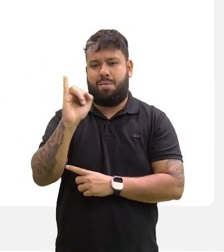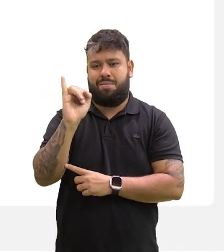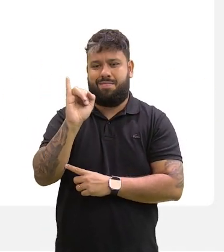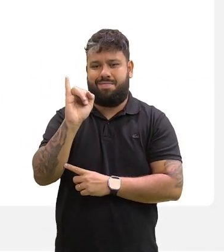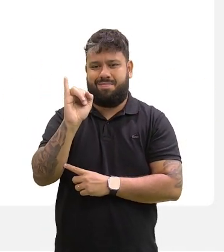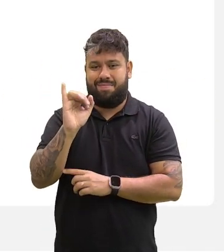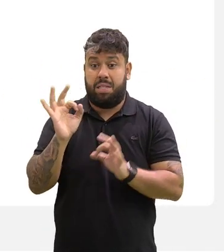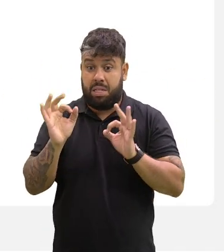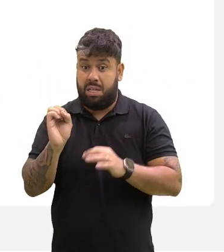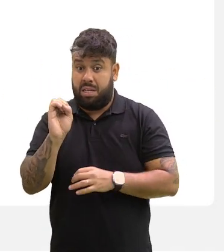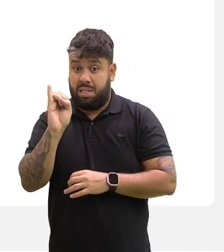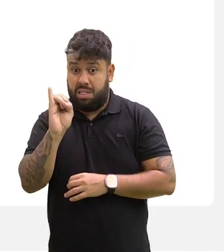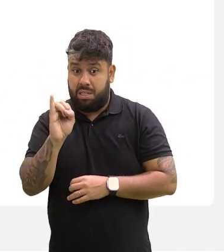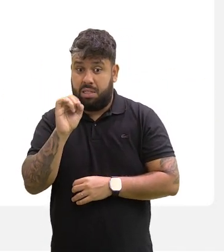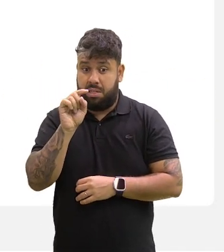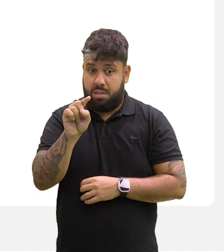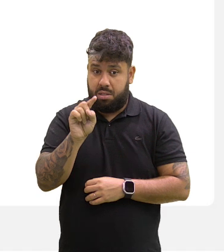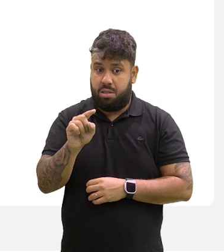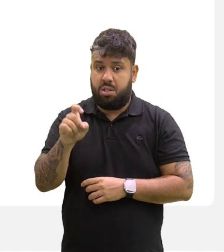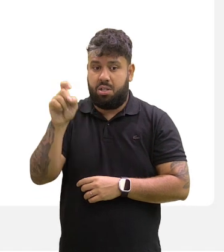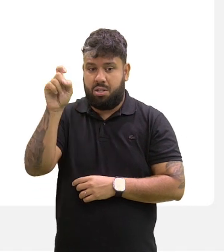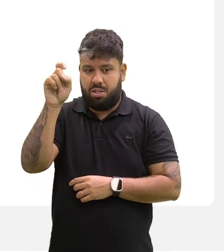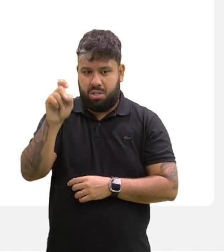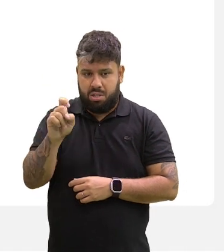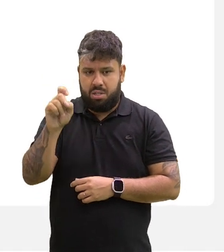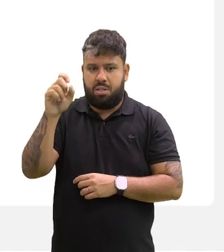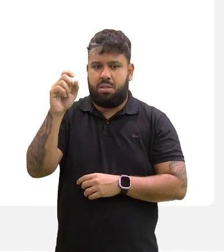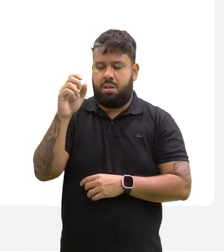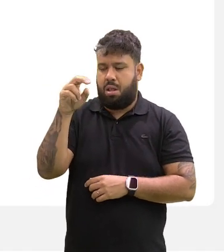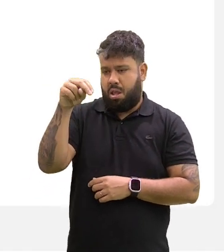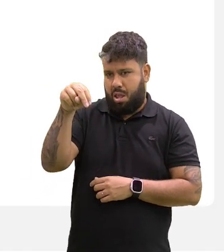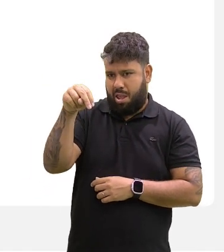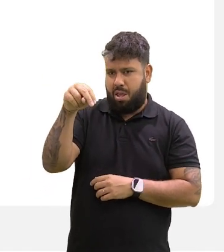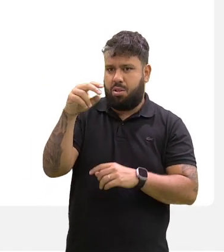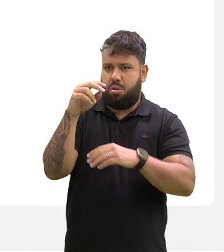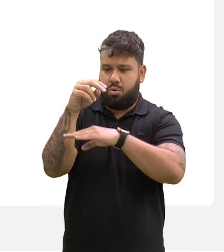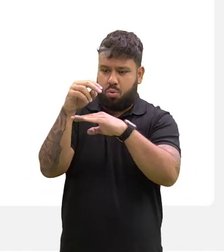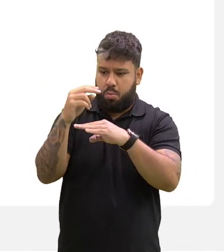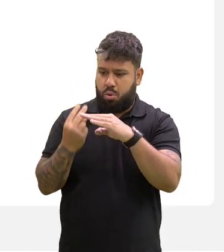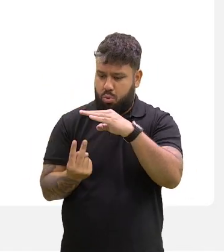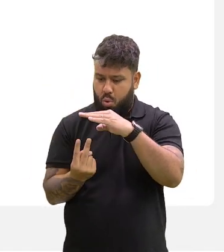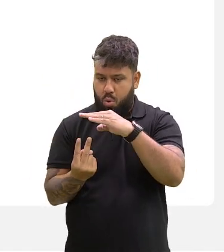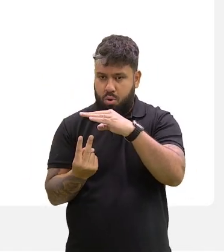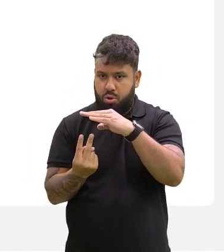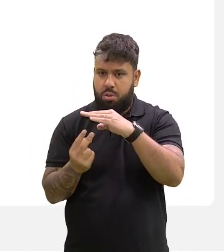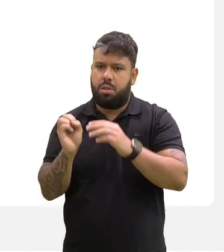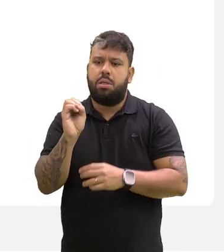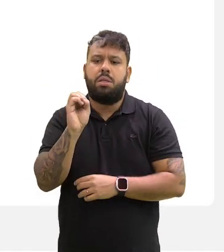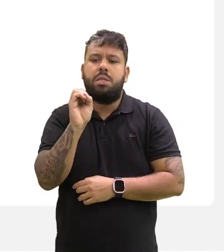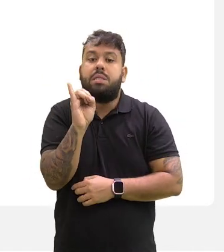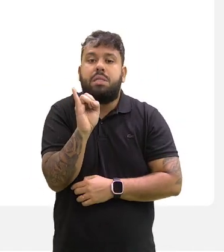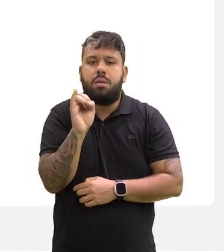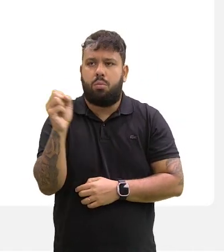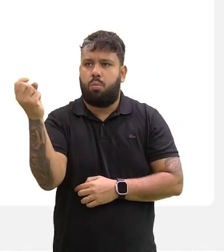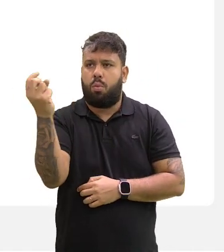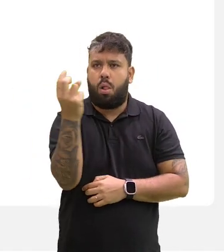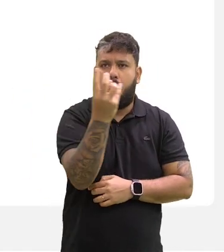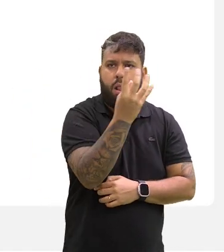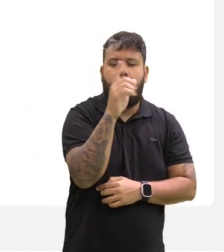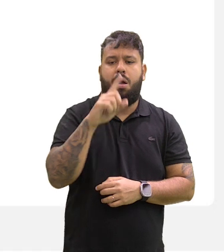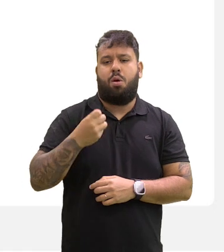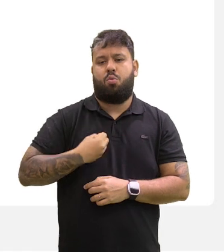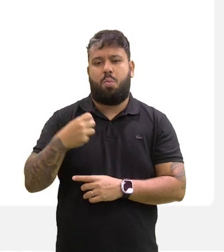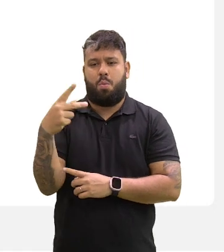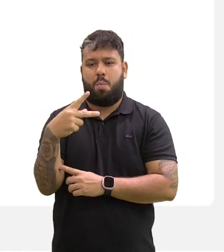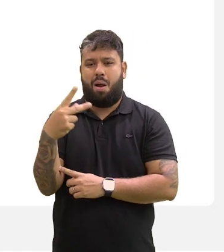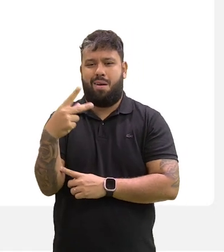mais xn sobre 2 mais 1 sobre 2 se a quantidade de dados for par. Ou seja, se a quantidade de dados distribuídos